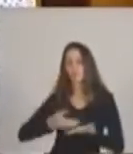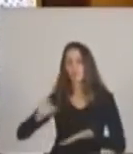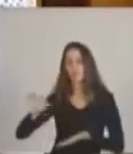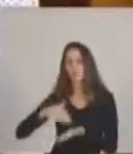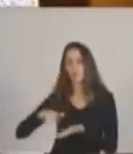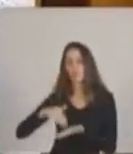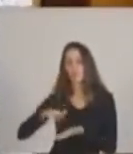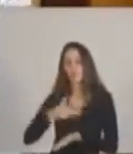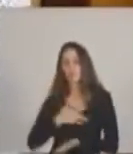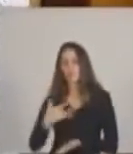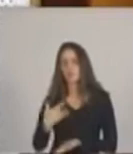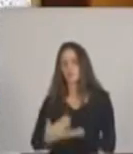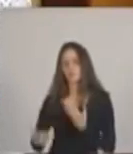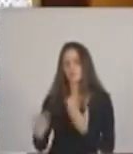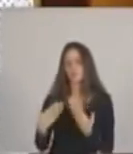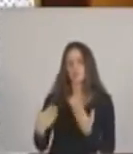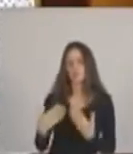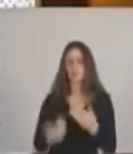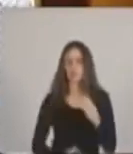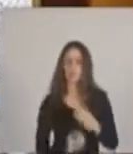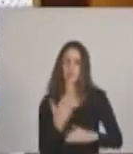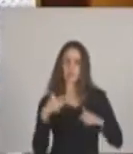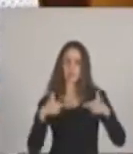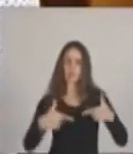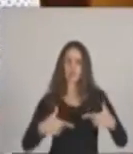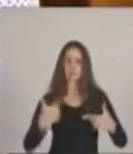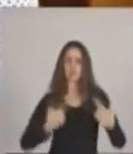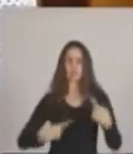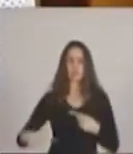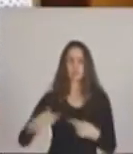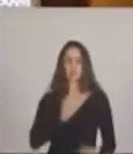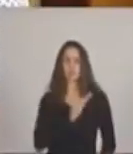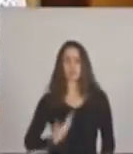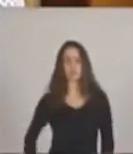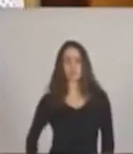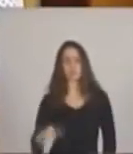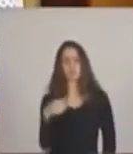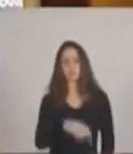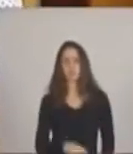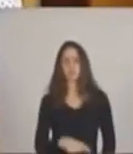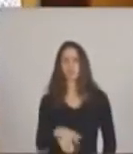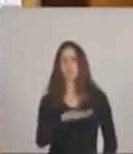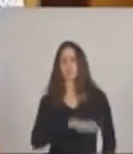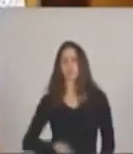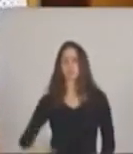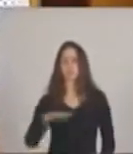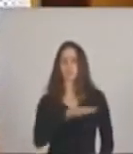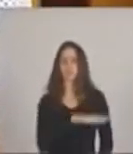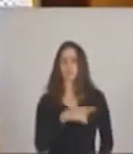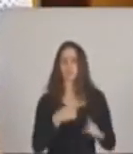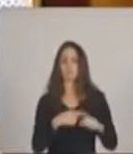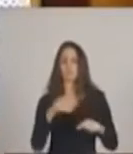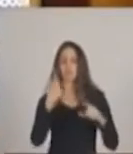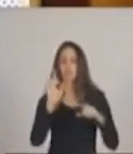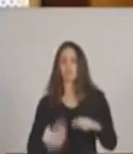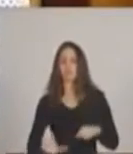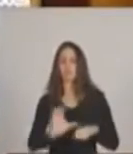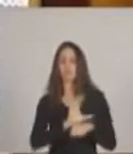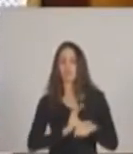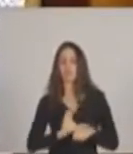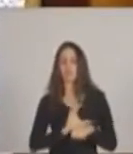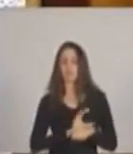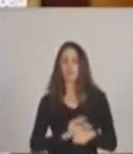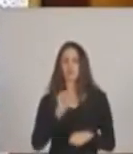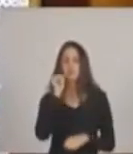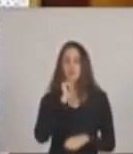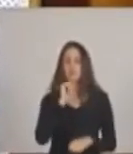de Saúde uma política pública nessa direção, tendo em vista que é um direito constitucional e as mulheres não